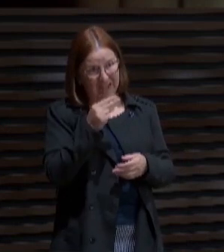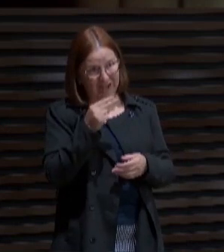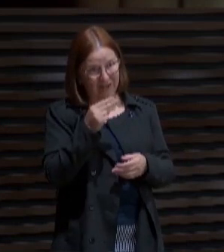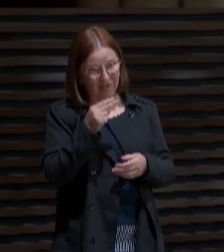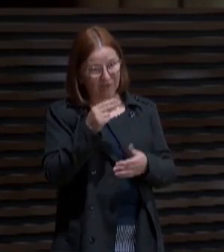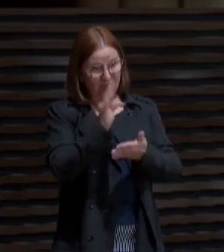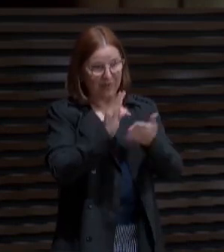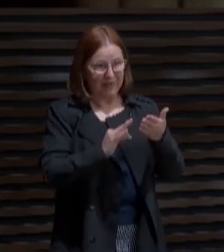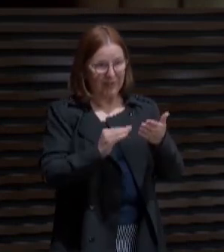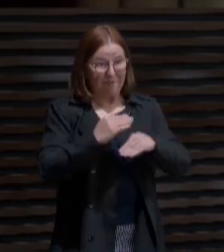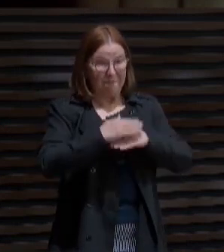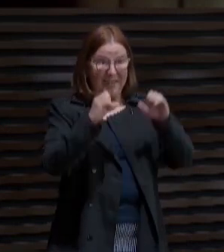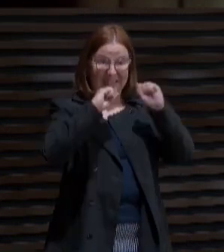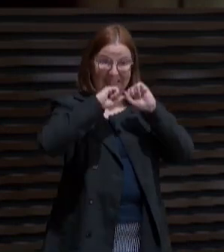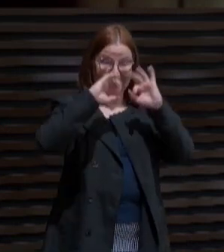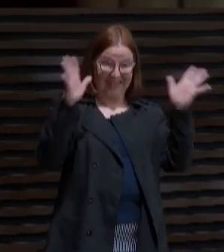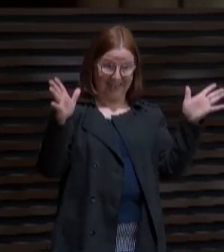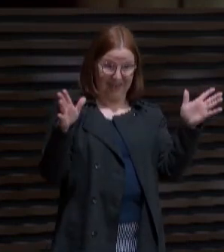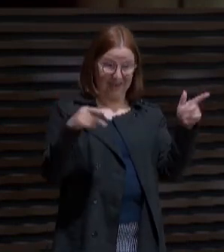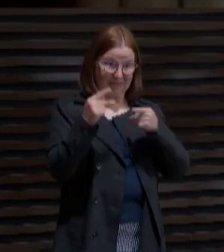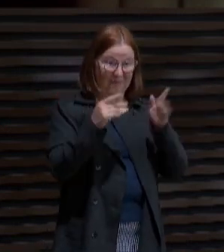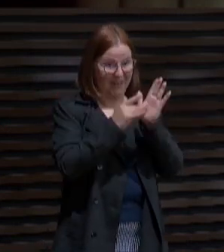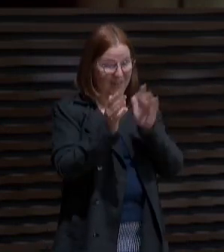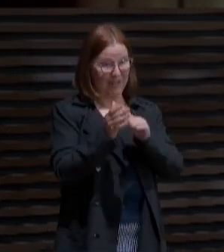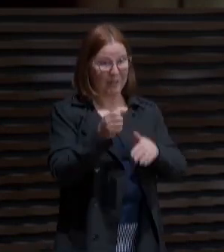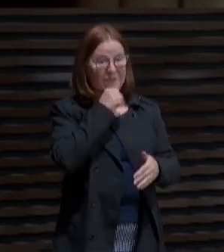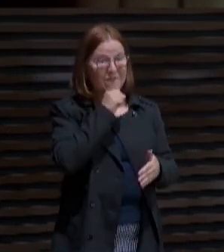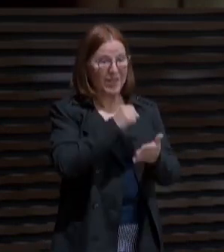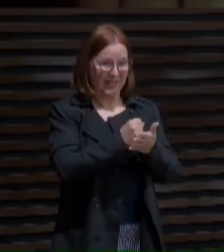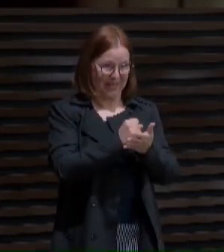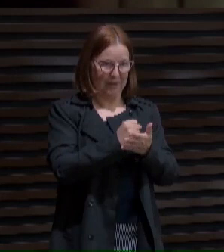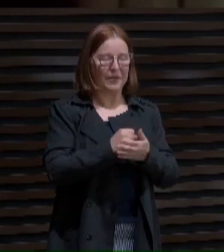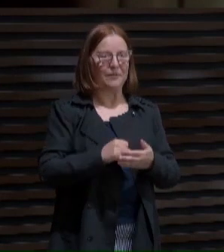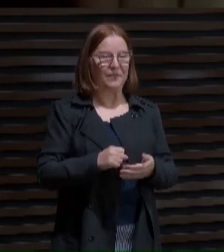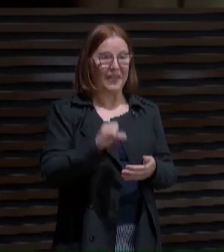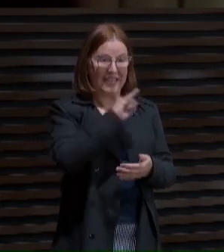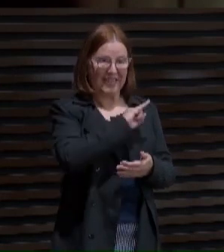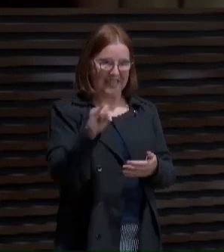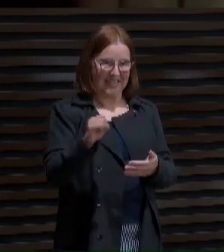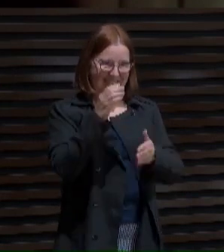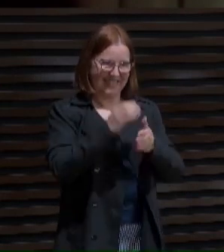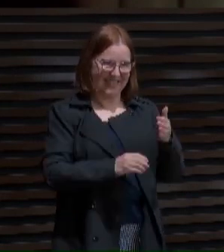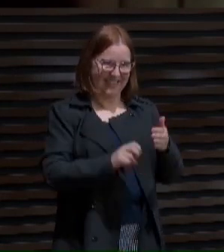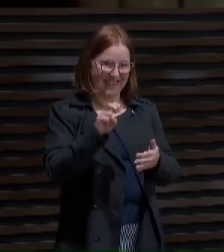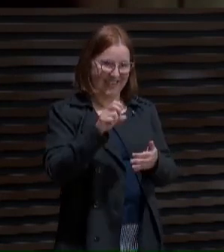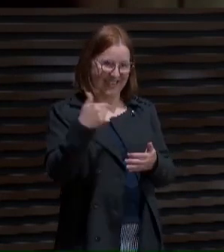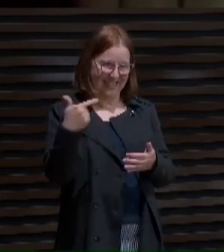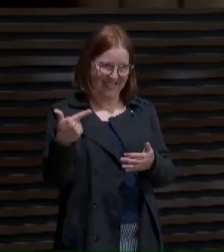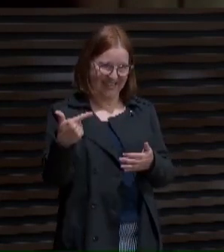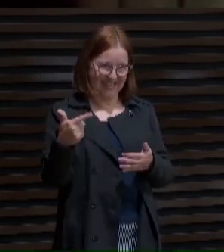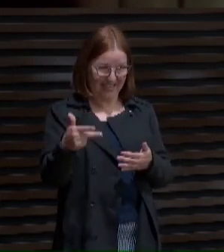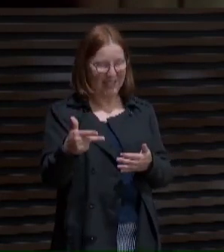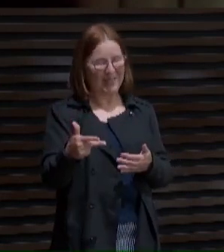a respeito de Jesus no Velho Testamento. Eu queria ler com vocês Isaías 53, os versículos